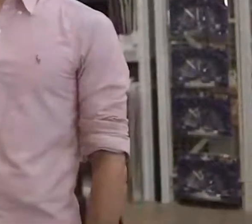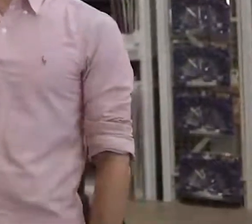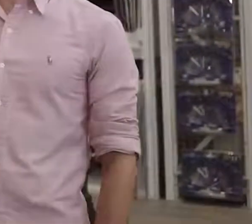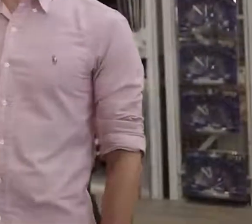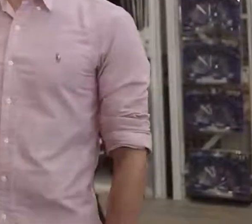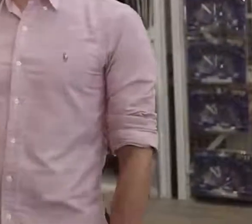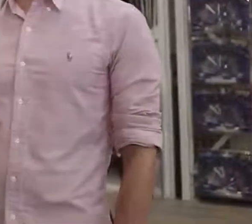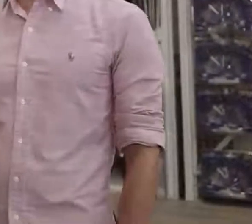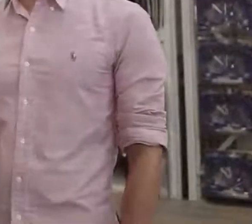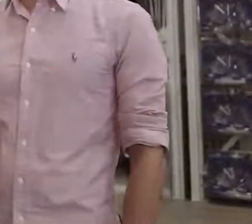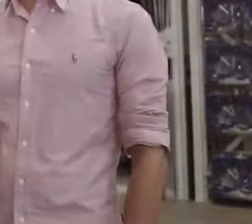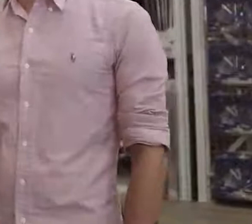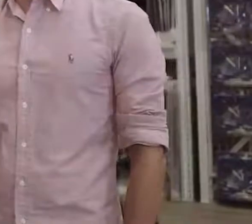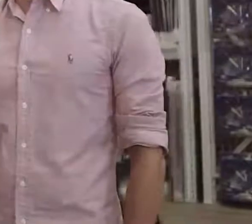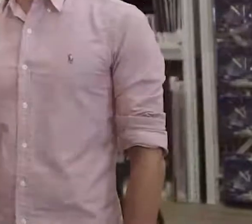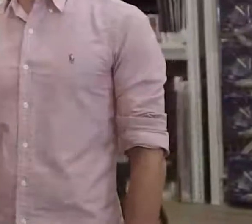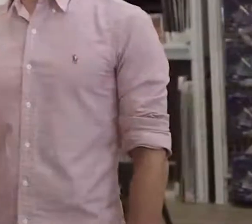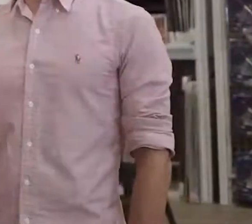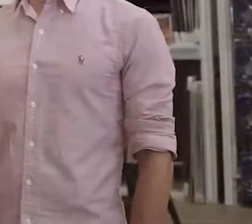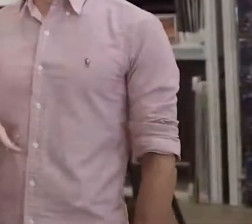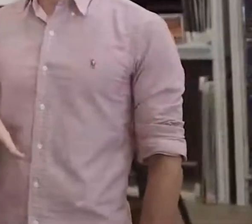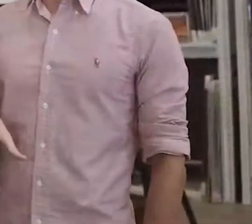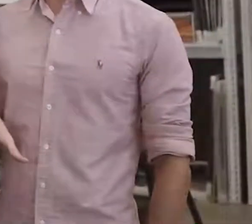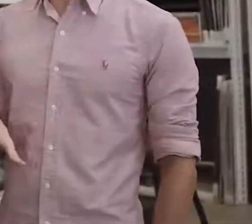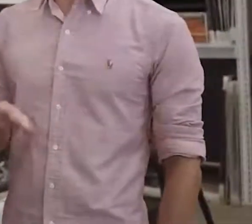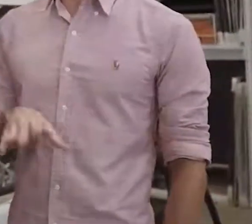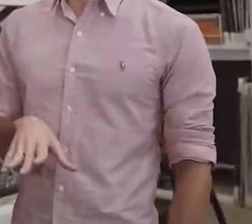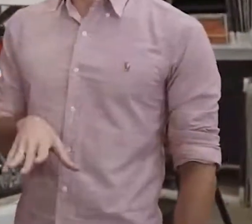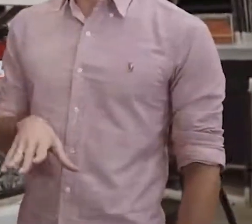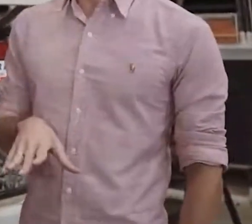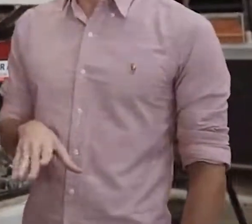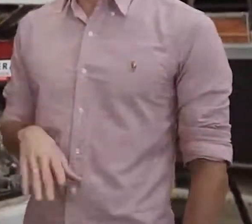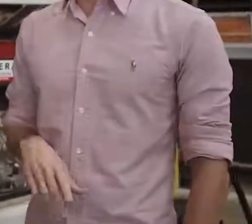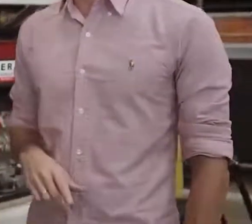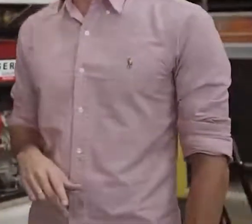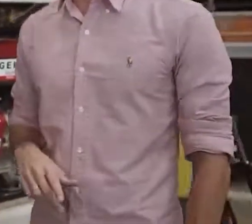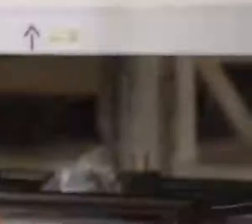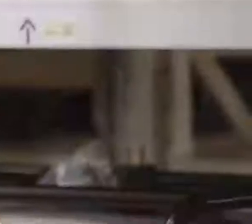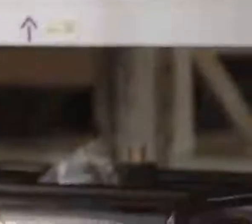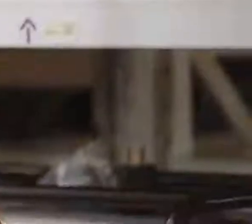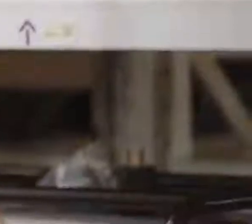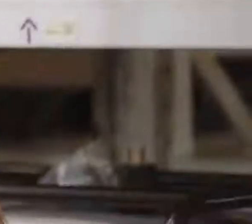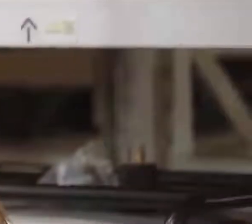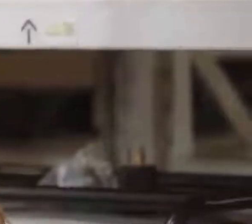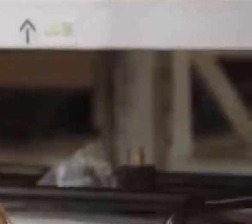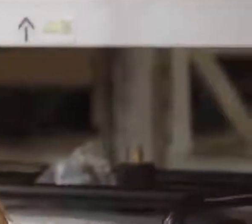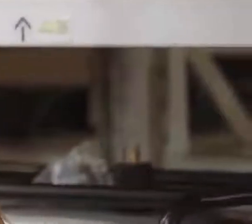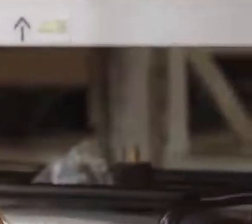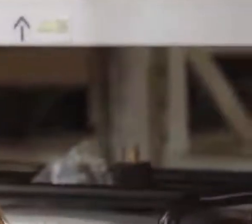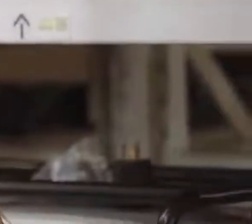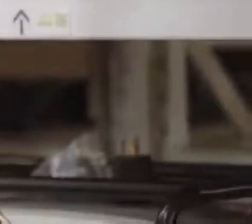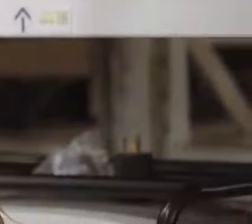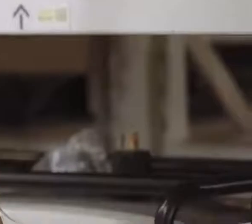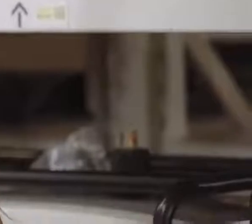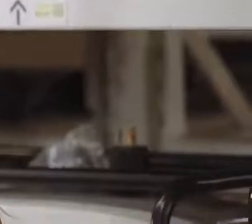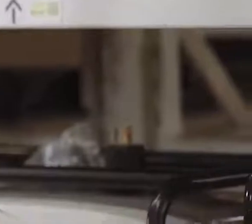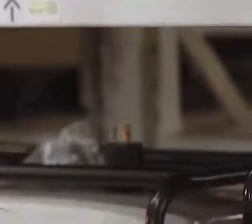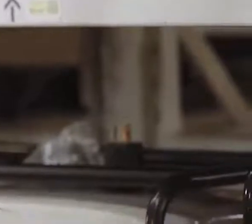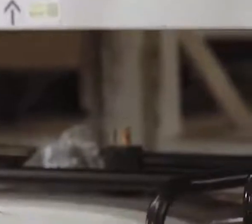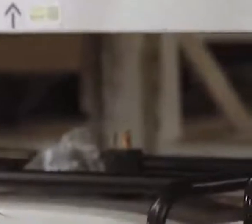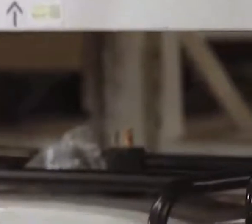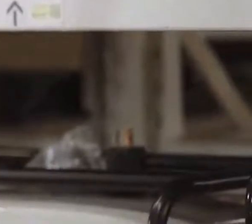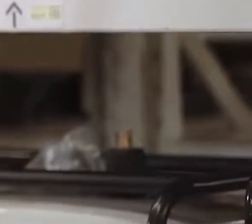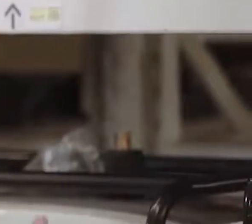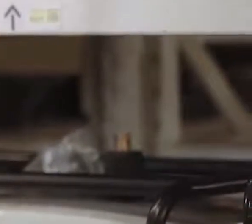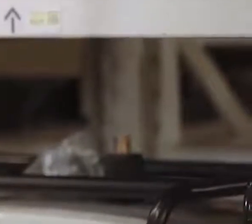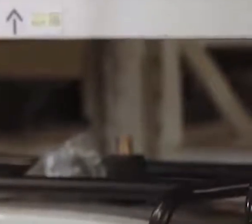de 120, mas se for um freezer, por exemplo, de 100, eu considero 400? Isso mesmo, está certinho. Mas fique atento na hora de ligar